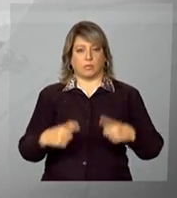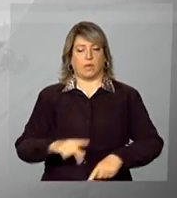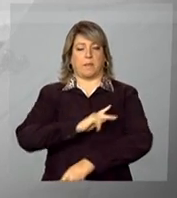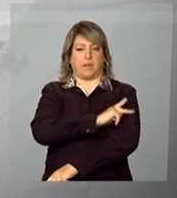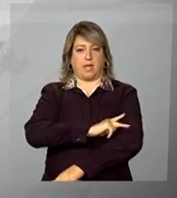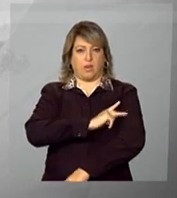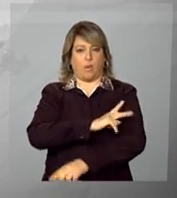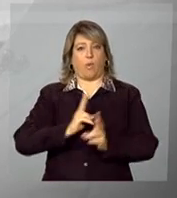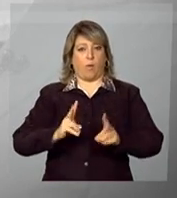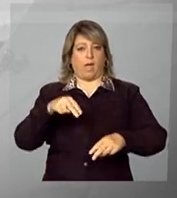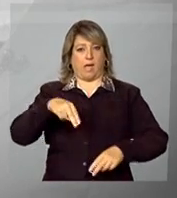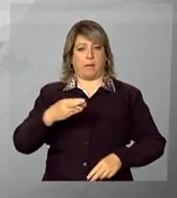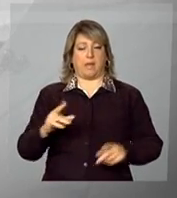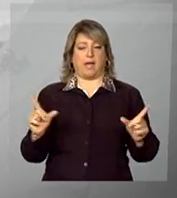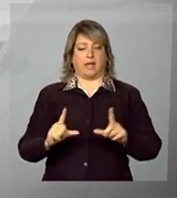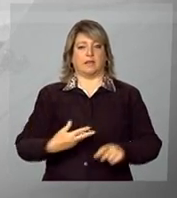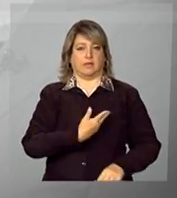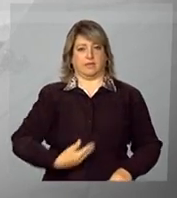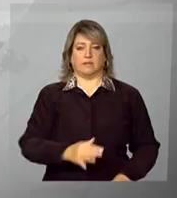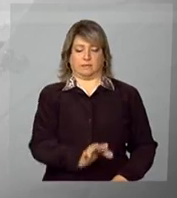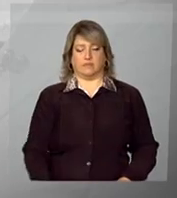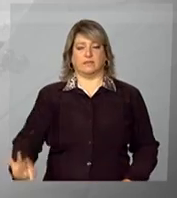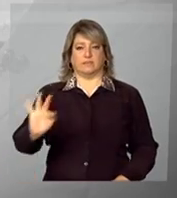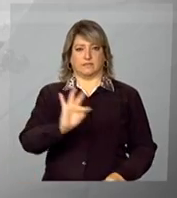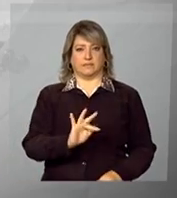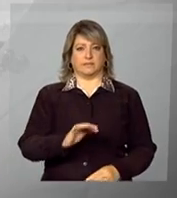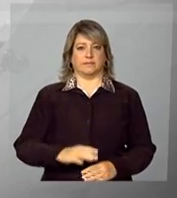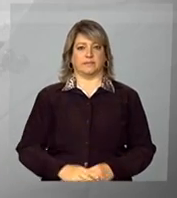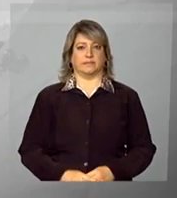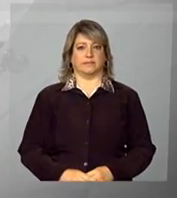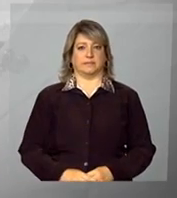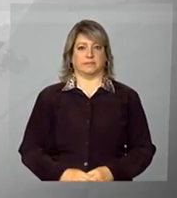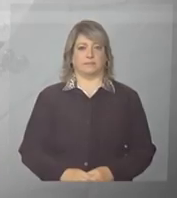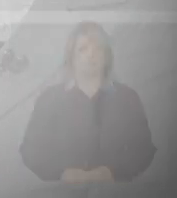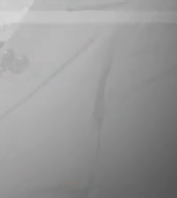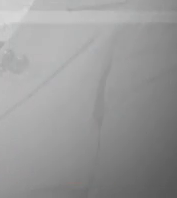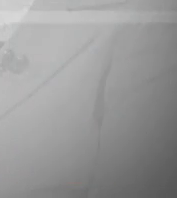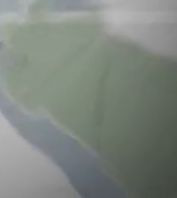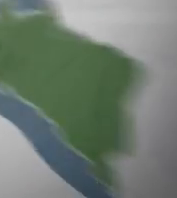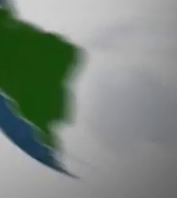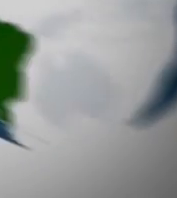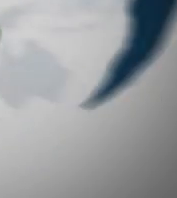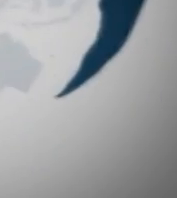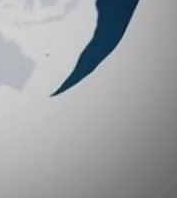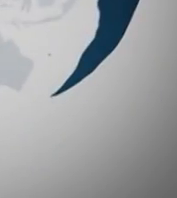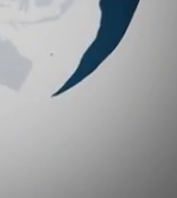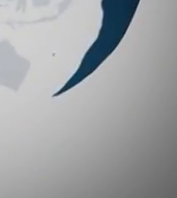semiárido do Piauí. Continue com a gente na NBR, a TV do Governo Federal.